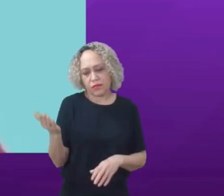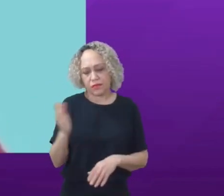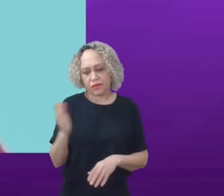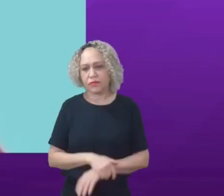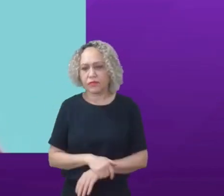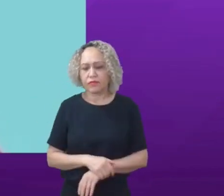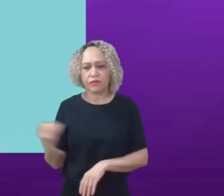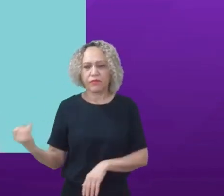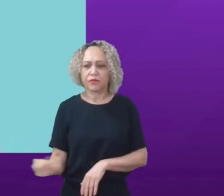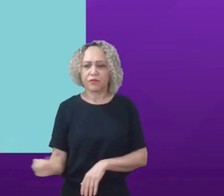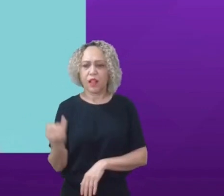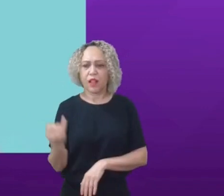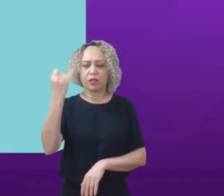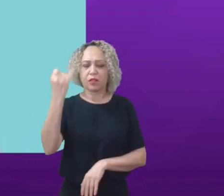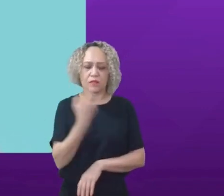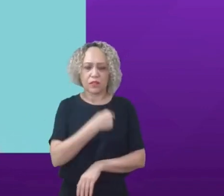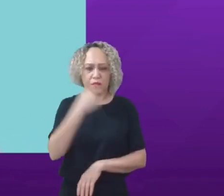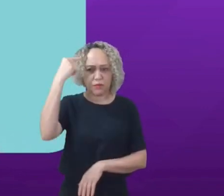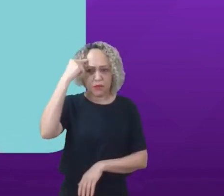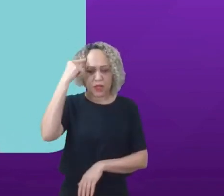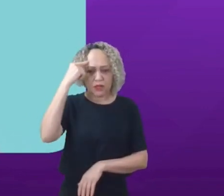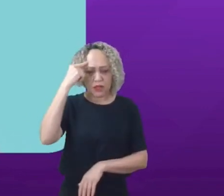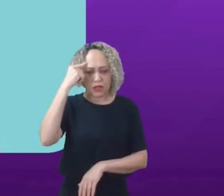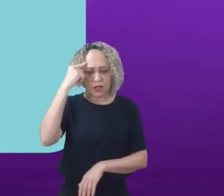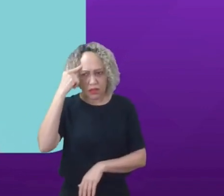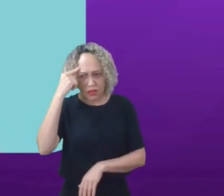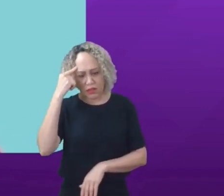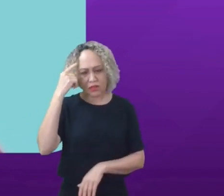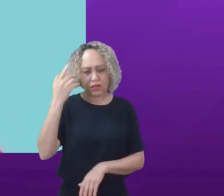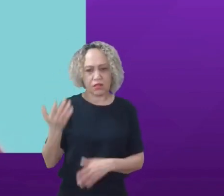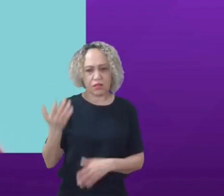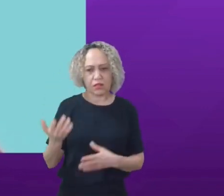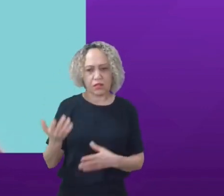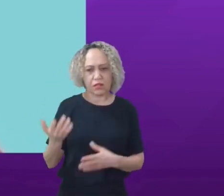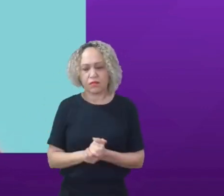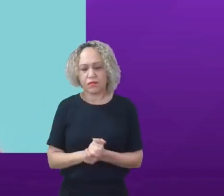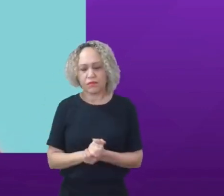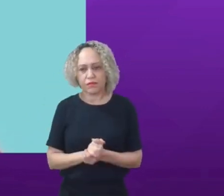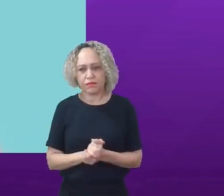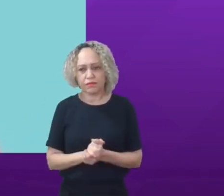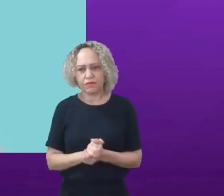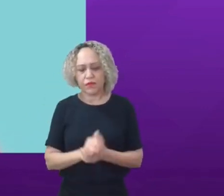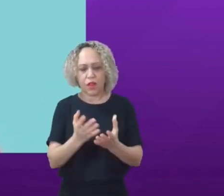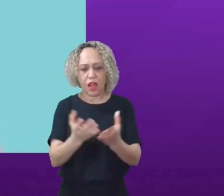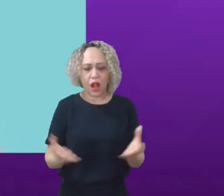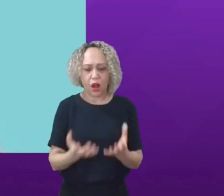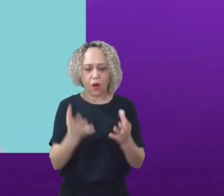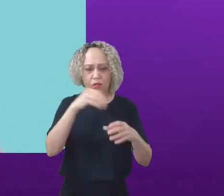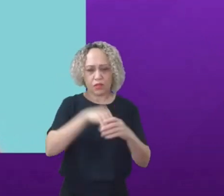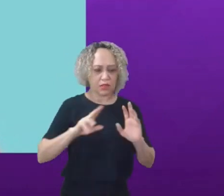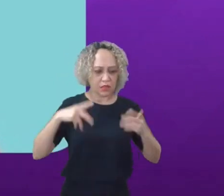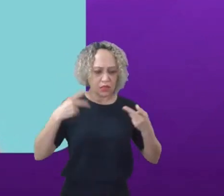É fundamental que a gente pense o processo da horta urbana como promotora de